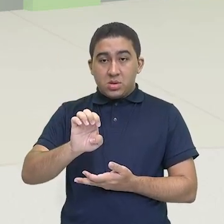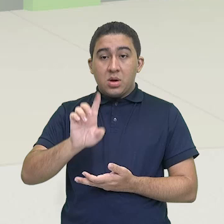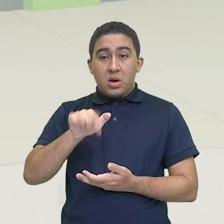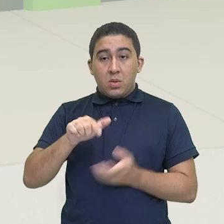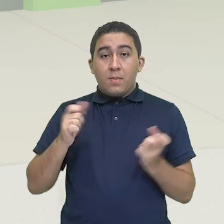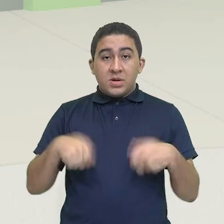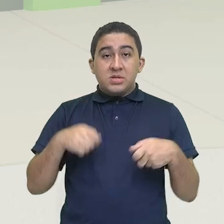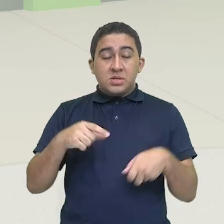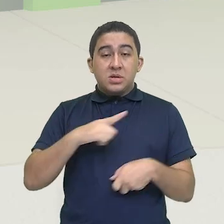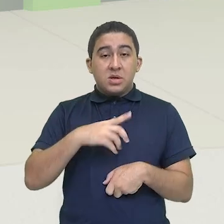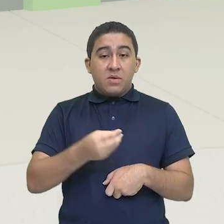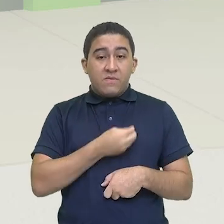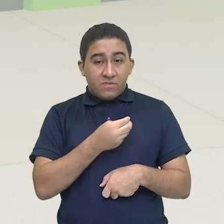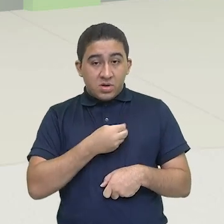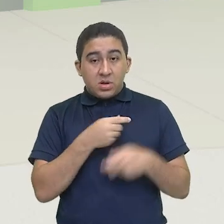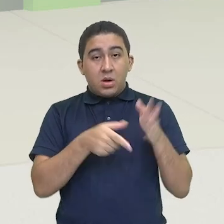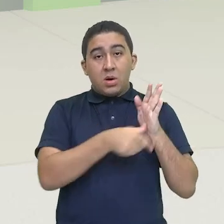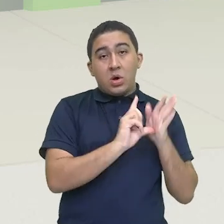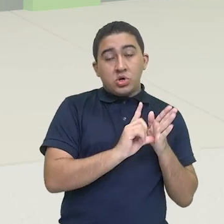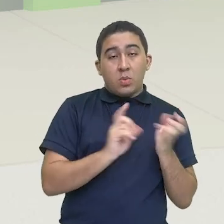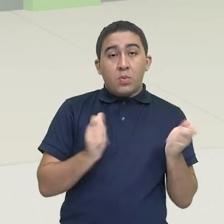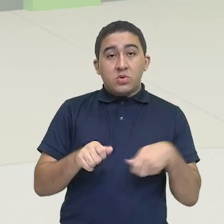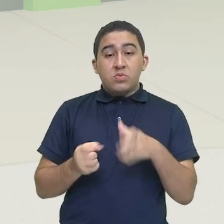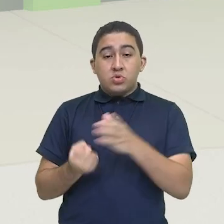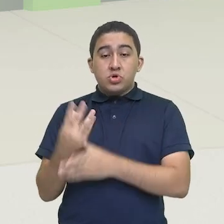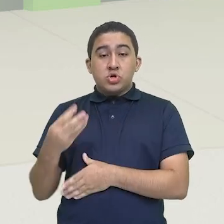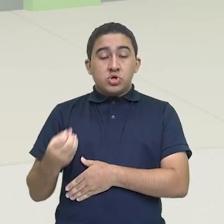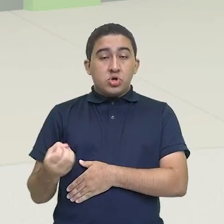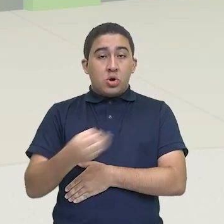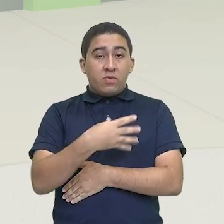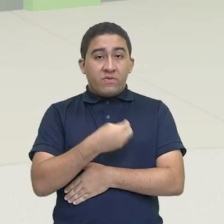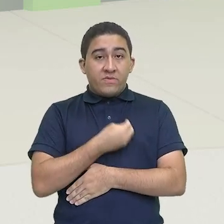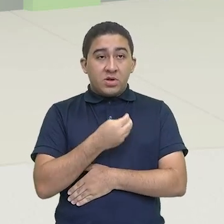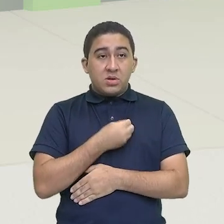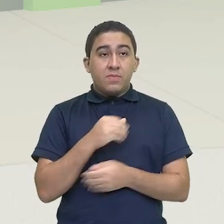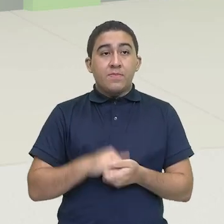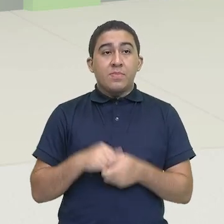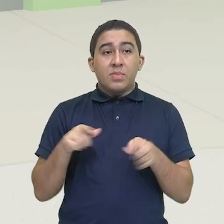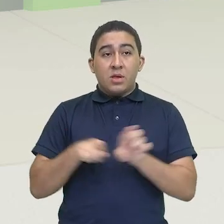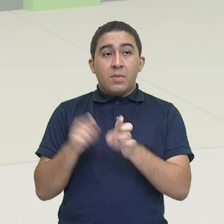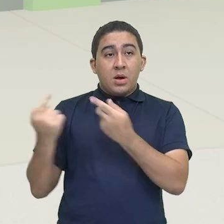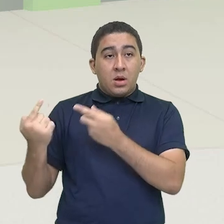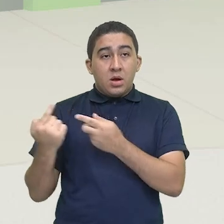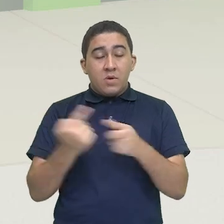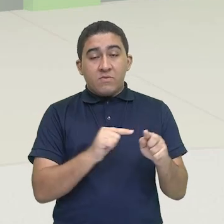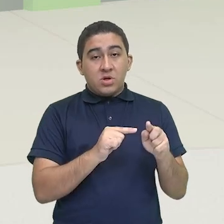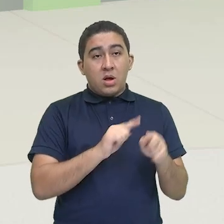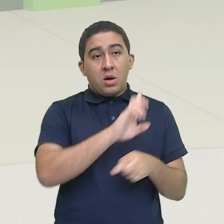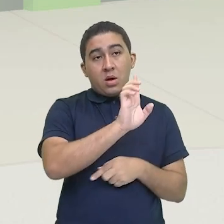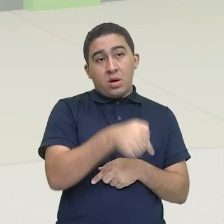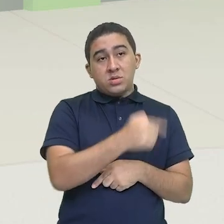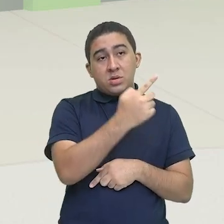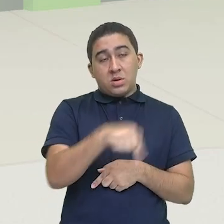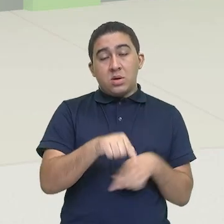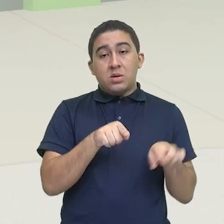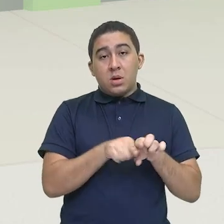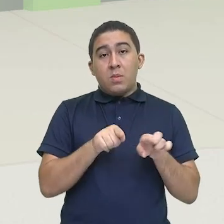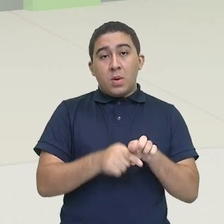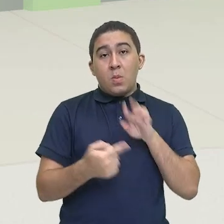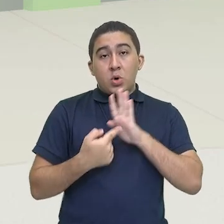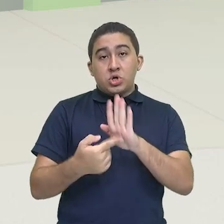é preciso um ser vivo pré-existente para gerar outro, e refutar, e, digamos assim,